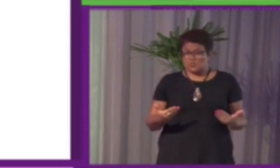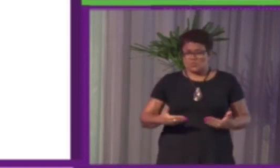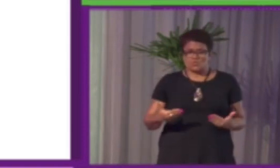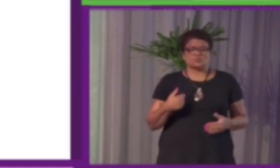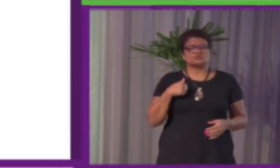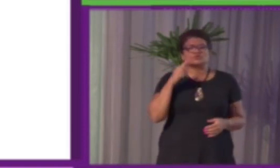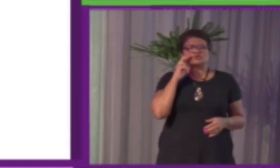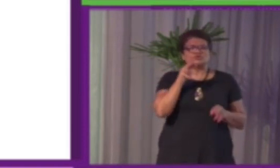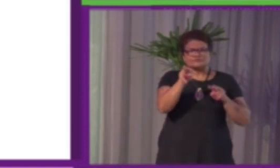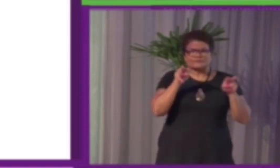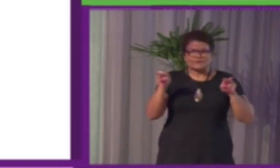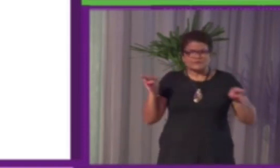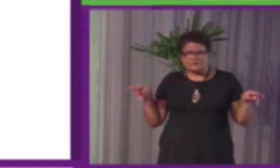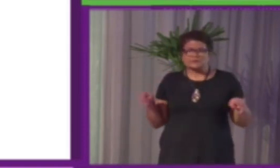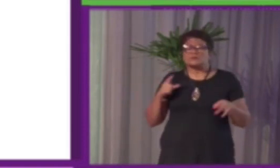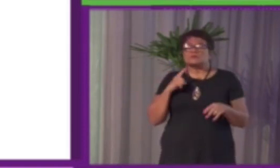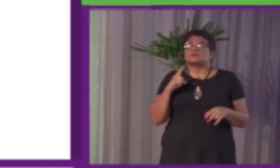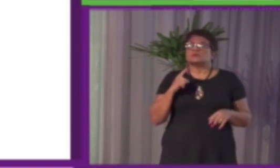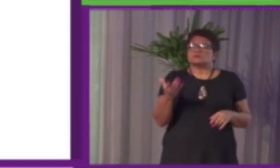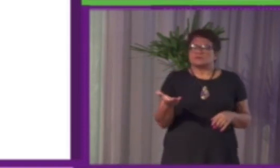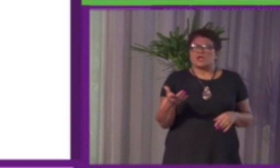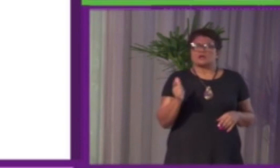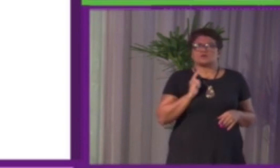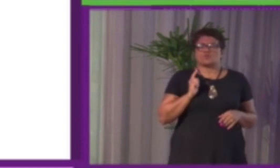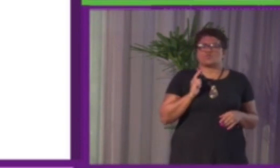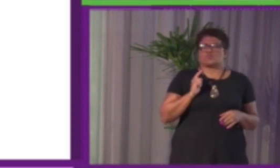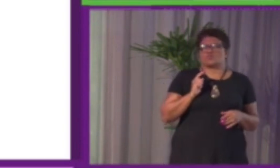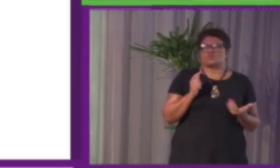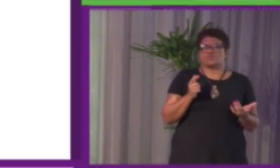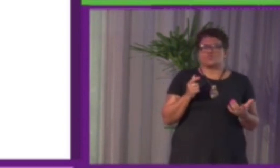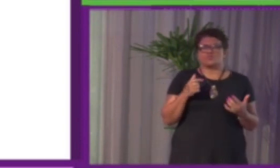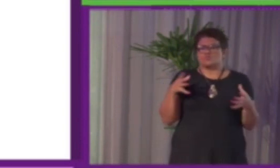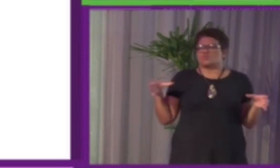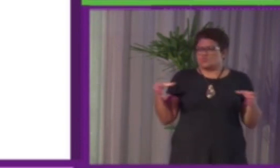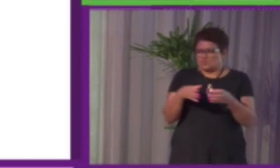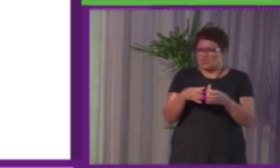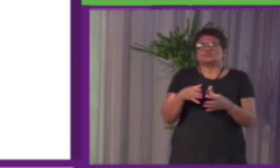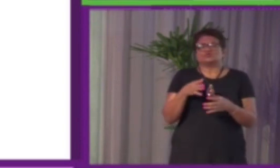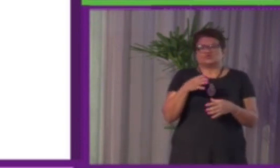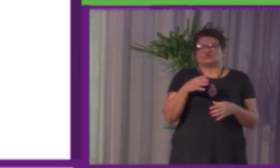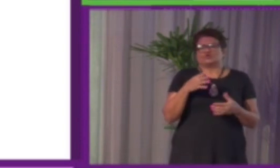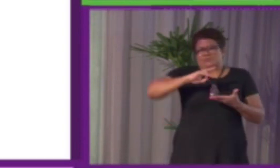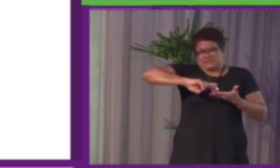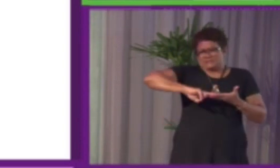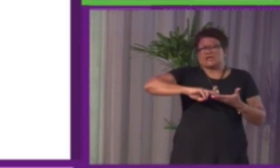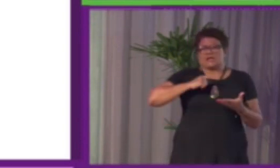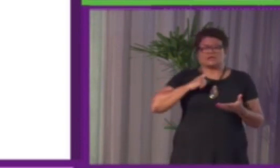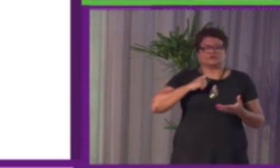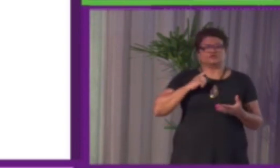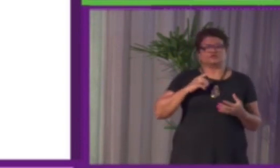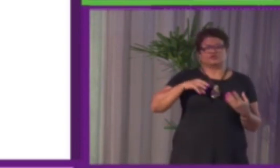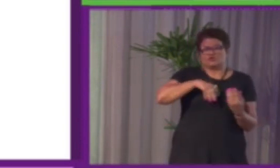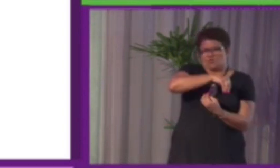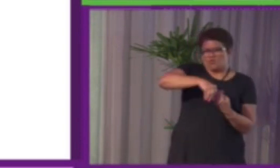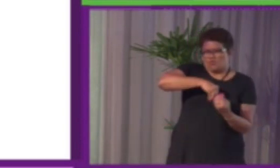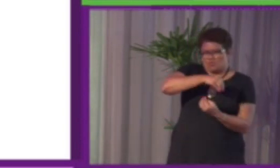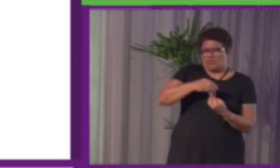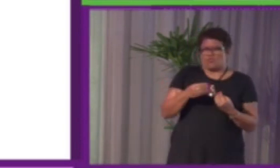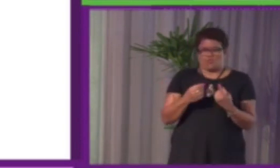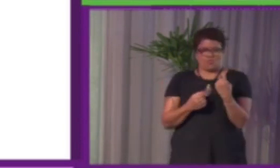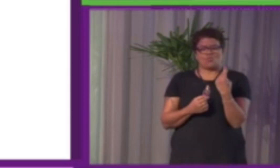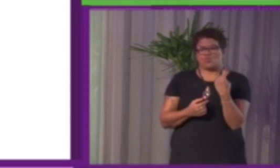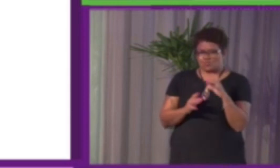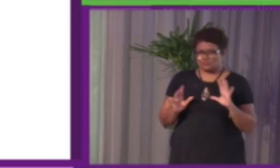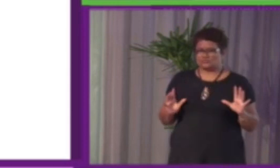gente transita com uma corte de pacientes bem homogênea. Então, nas análises distributivas, nós começamos partindo do